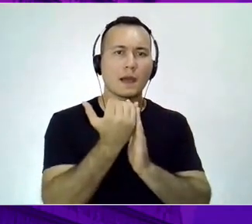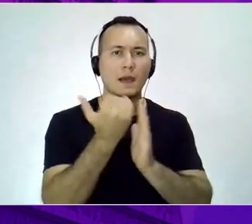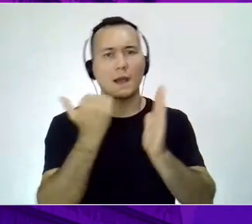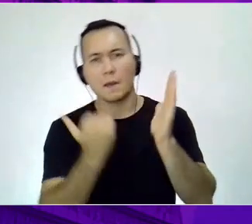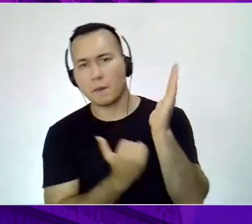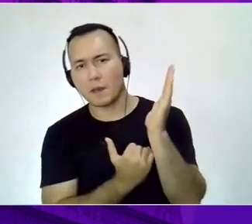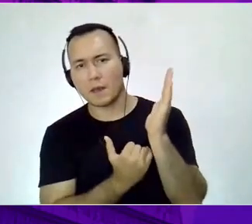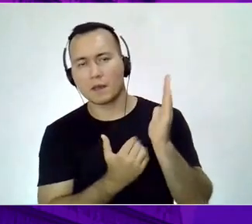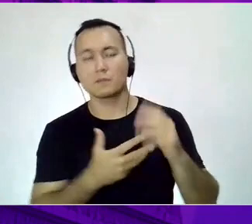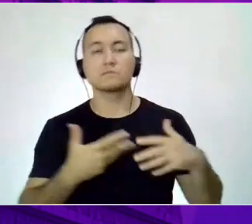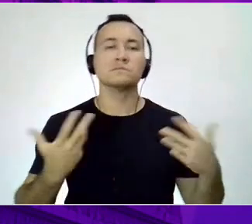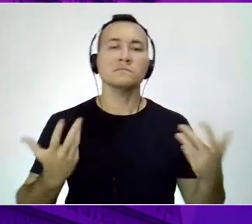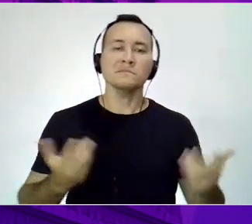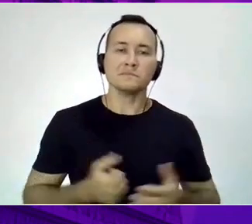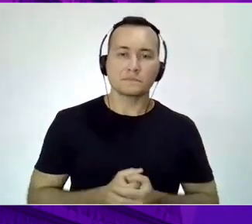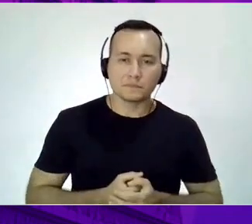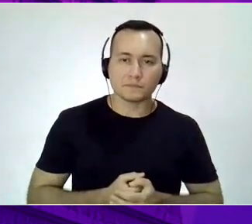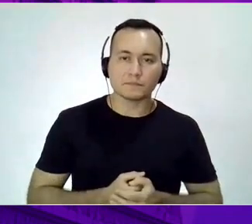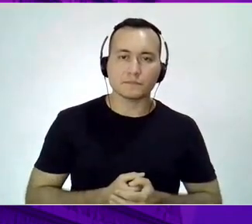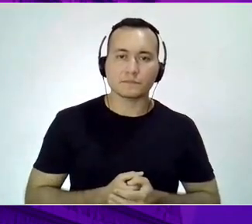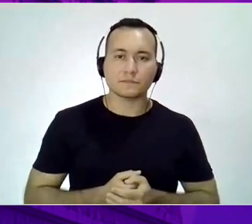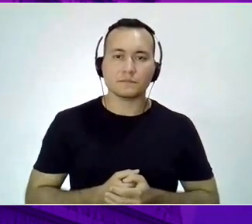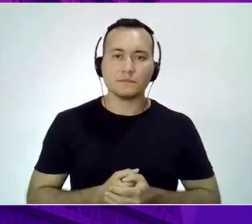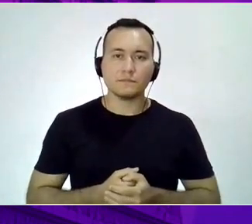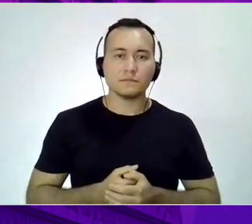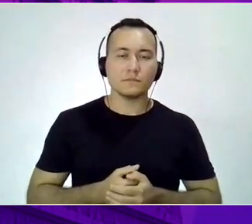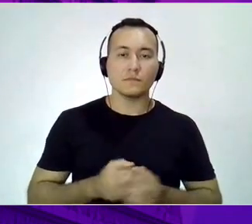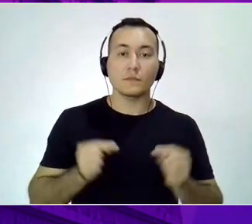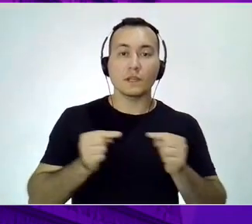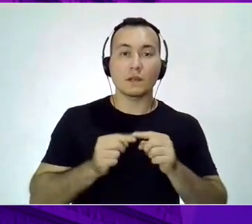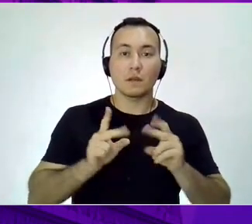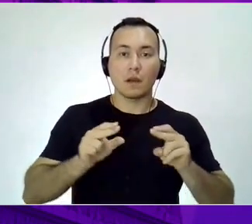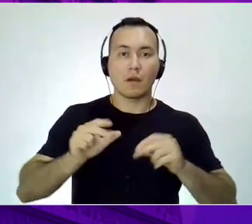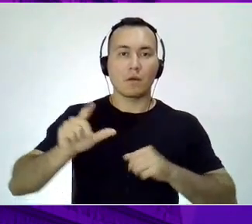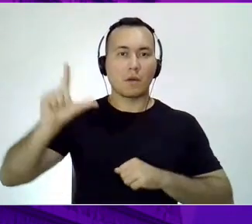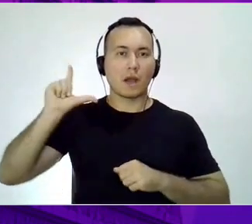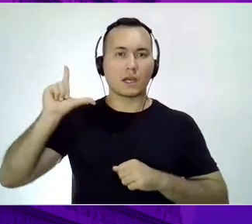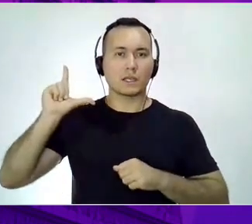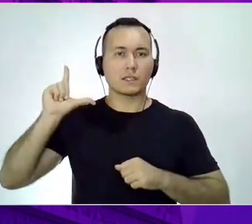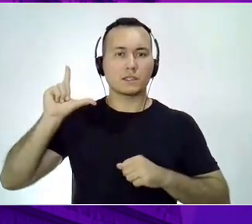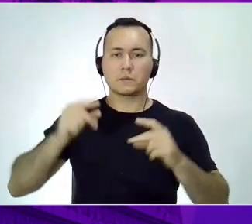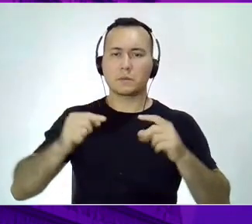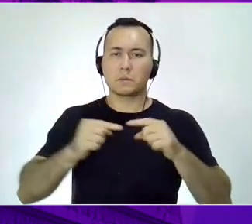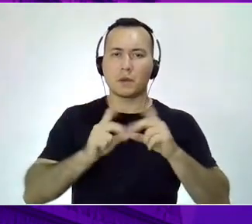também, é uma discussão que tem que acontecer antes para que eu possa implementar essa relação metamórfica.